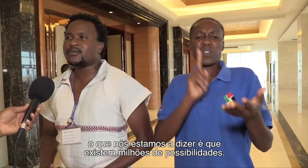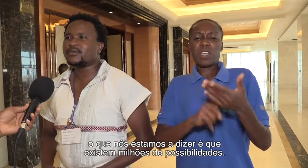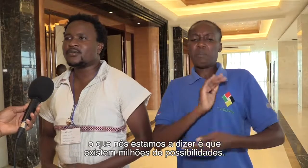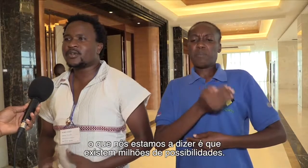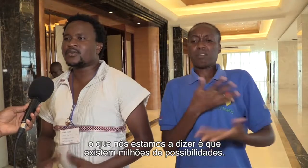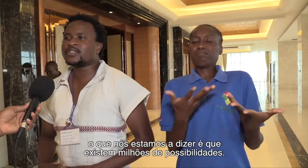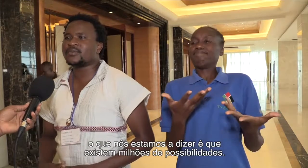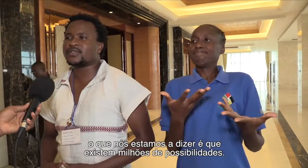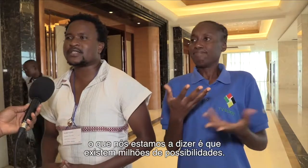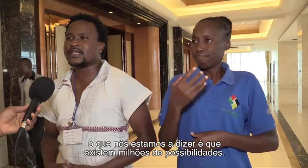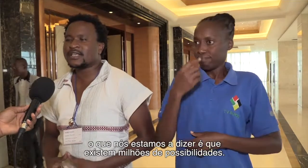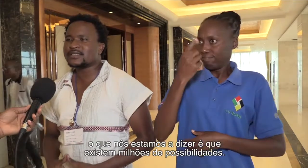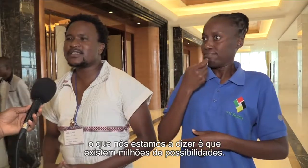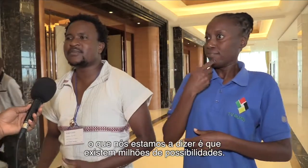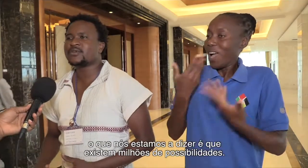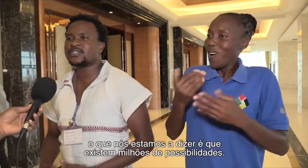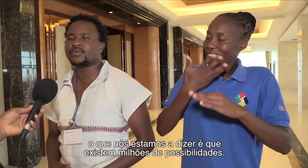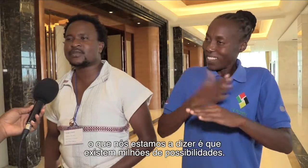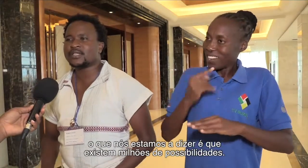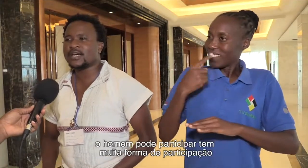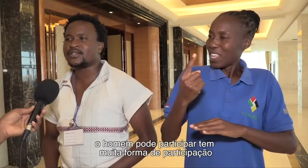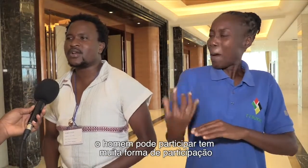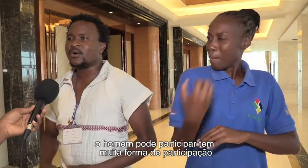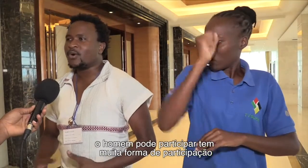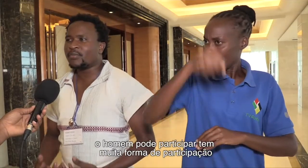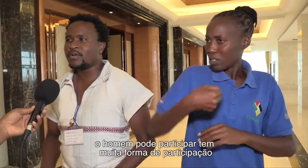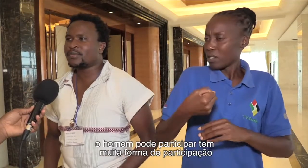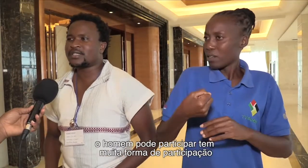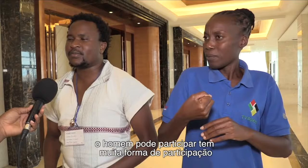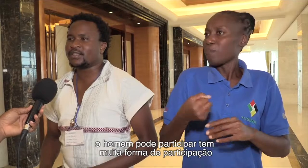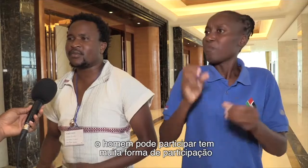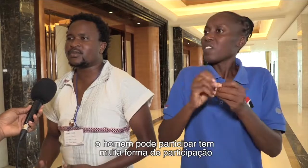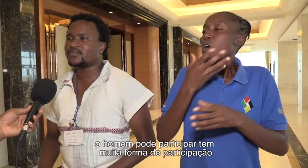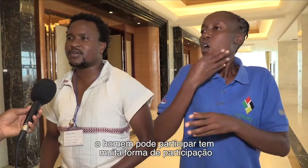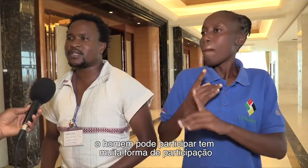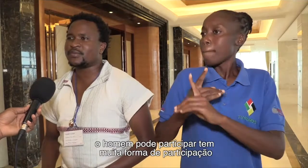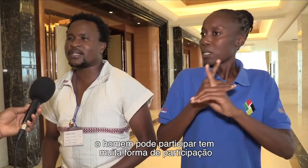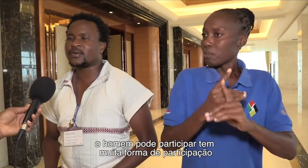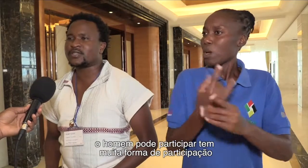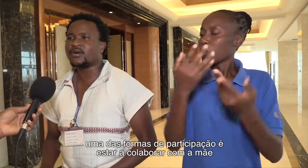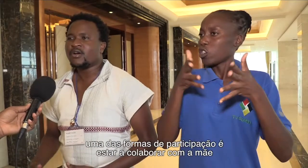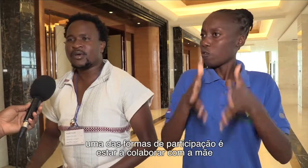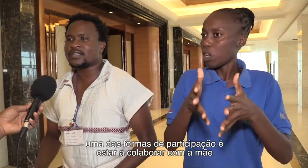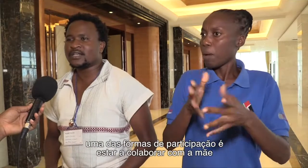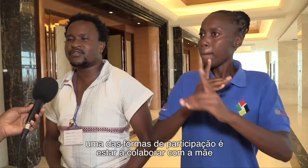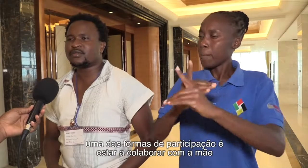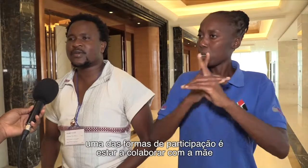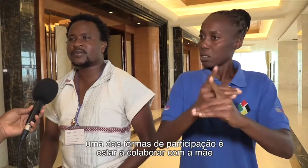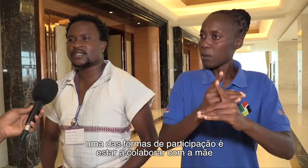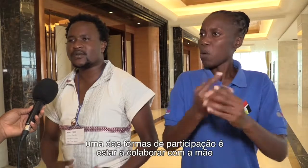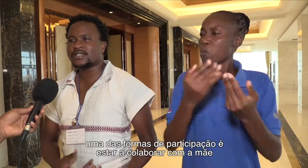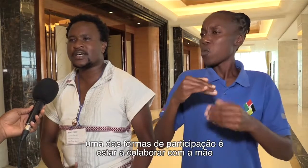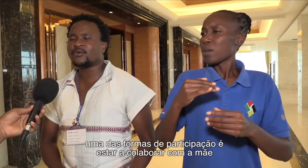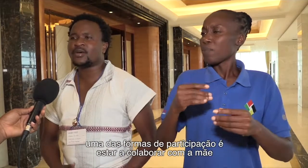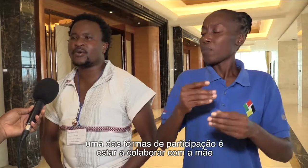Então, o que nós estamos dizendo é que existem milhões de possibilidades. O homem pode participar, muitas formas de participação, mas as grandes formas